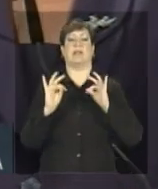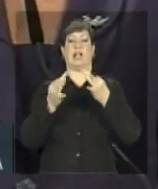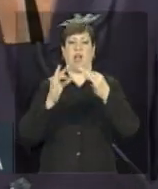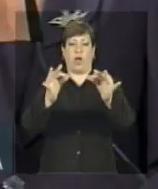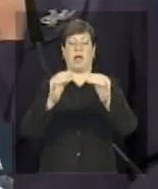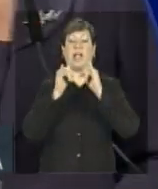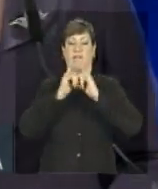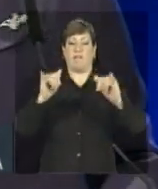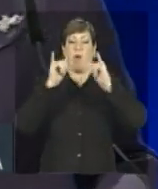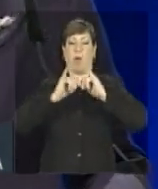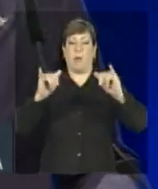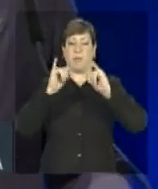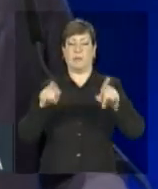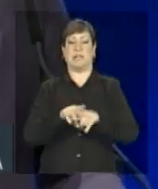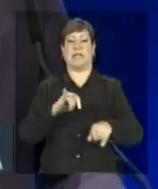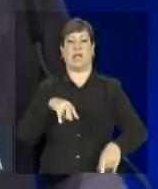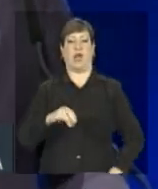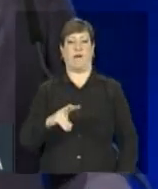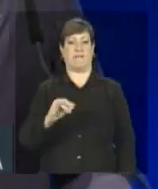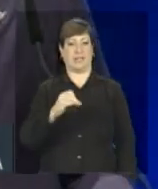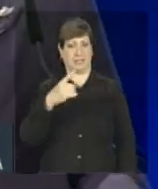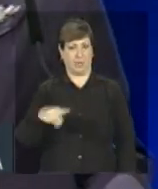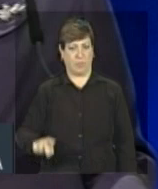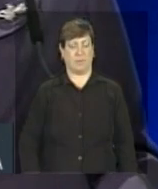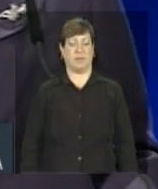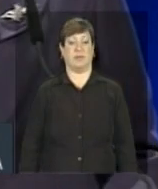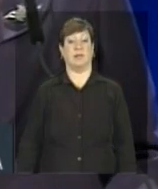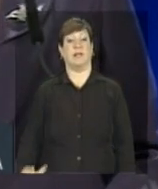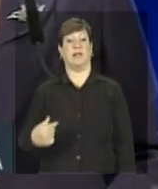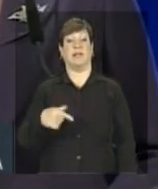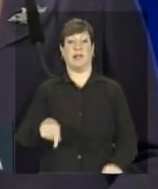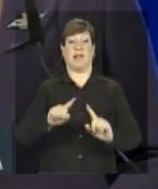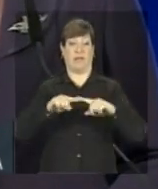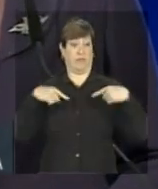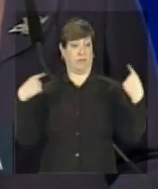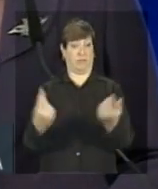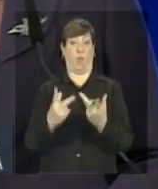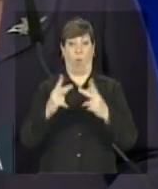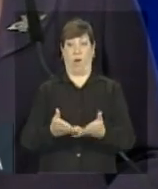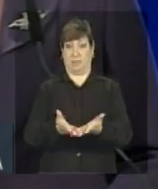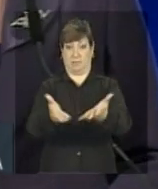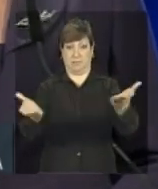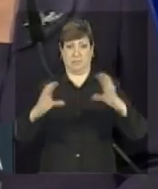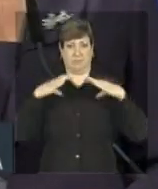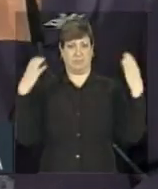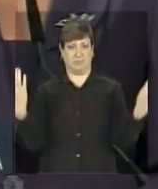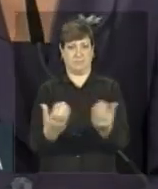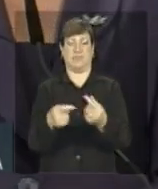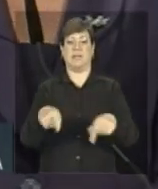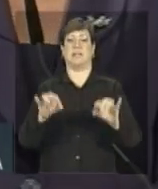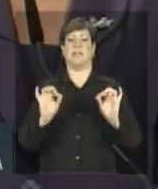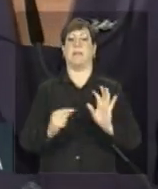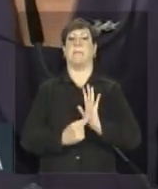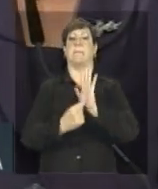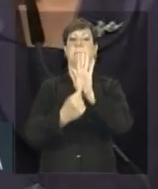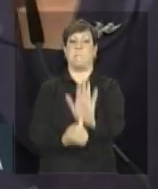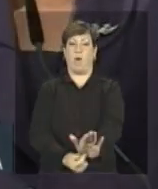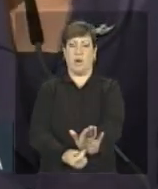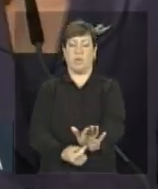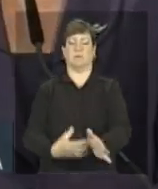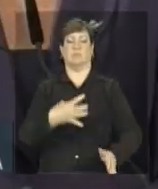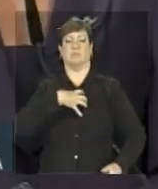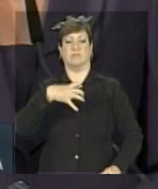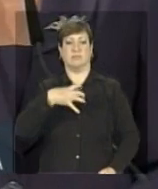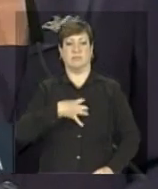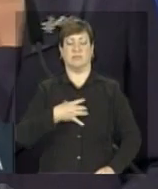tecnologia de informação e da inovação. Eventos como este testemunham o espírito